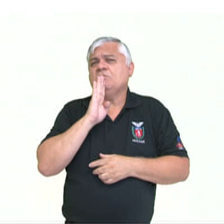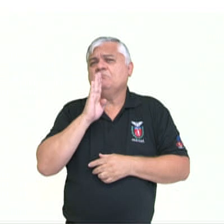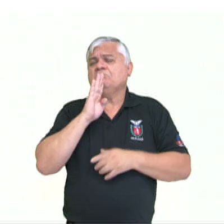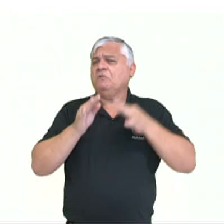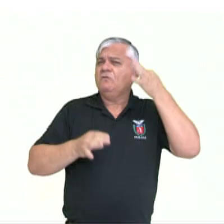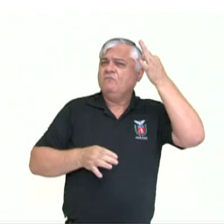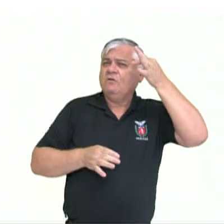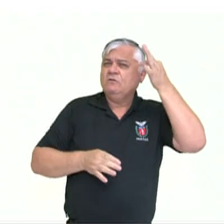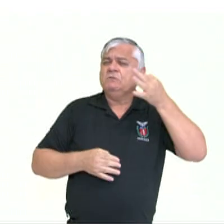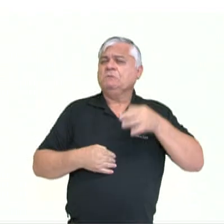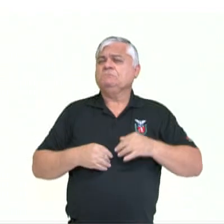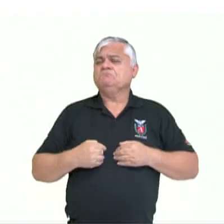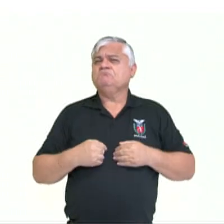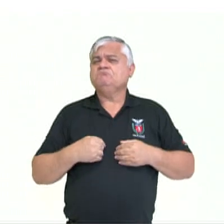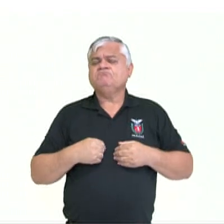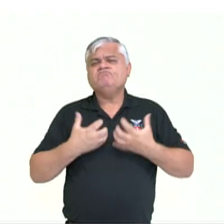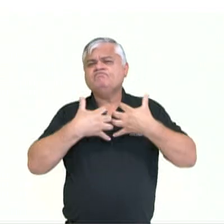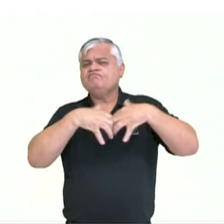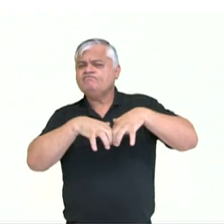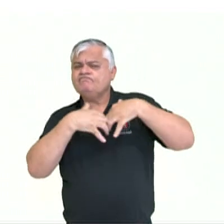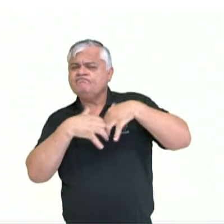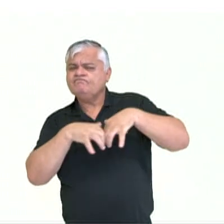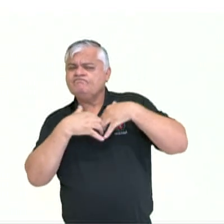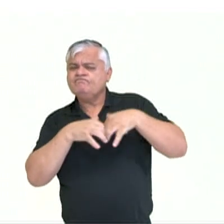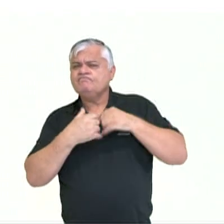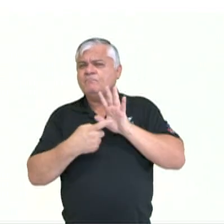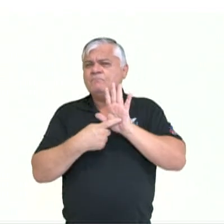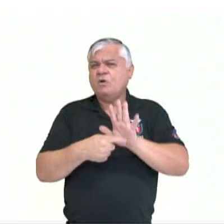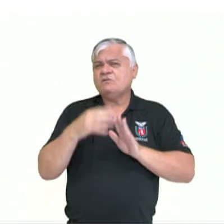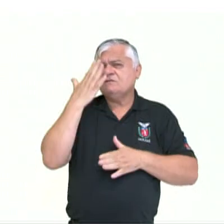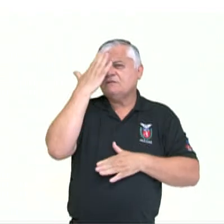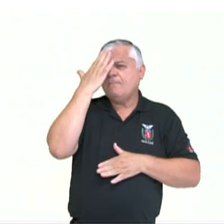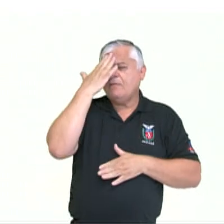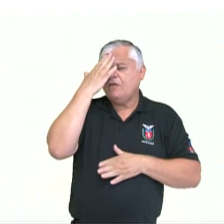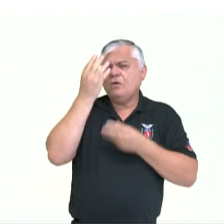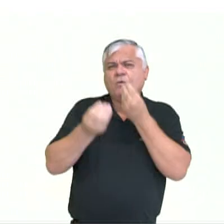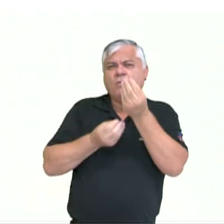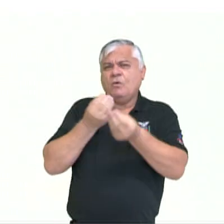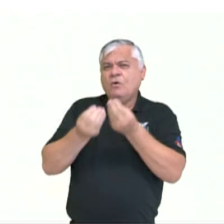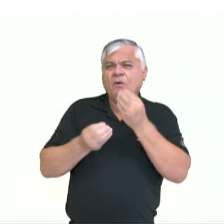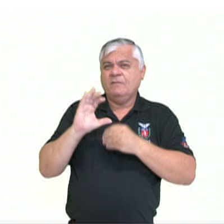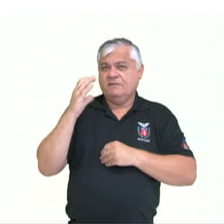e questiona a ciência e o saber científico, a natureza da